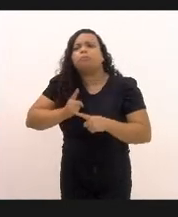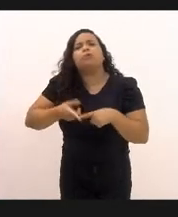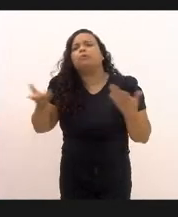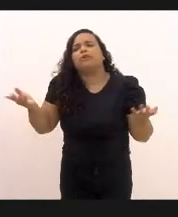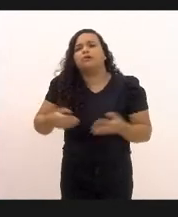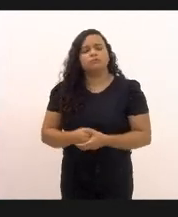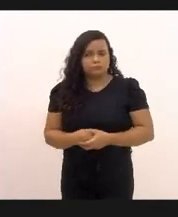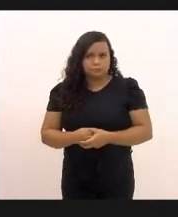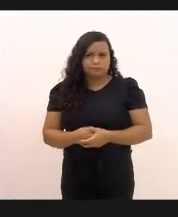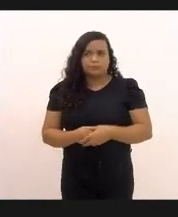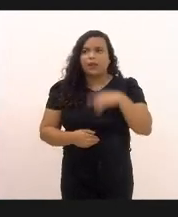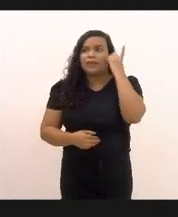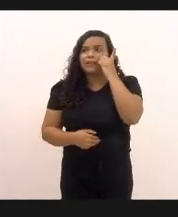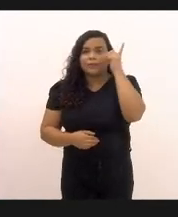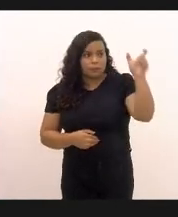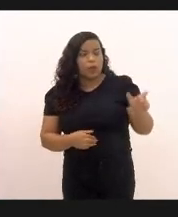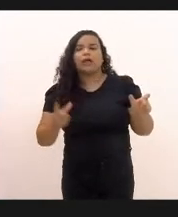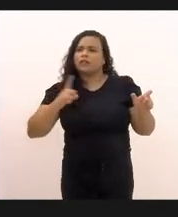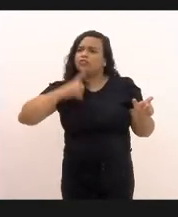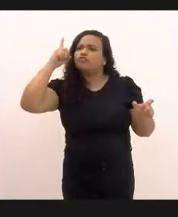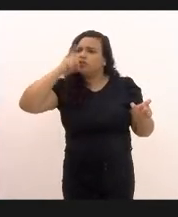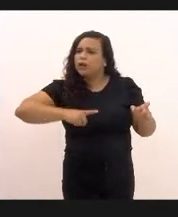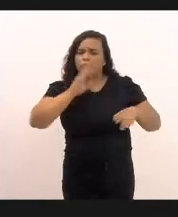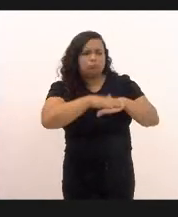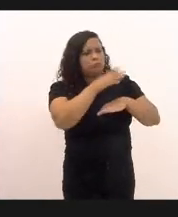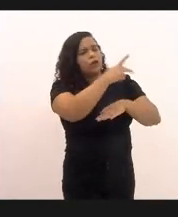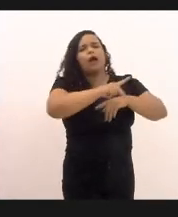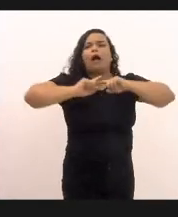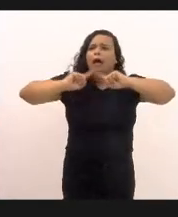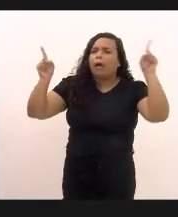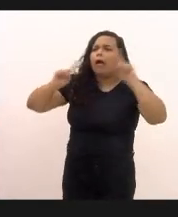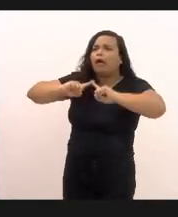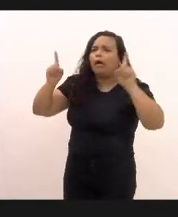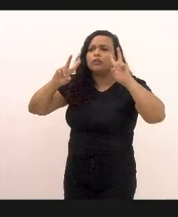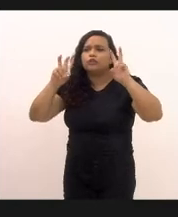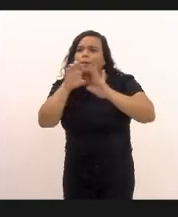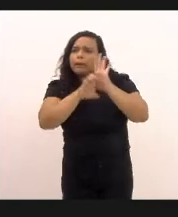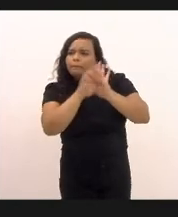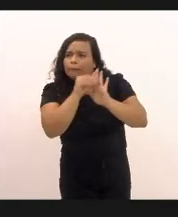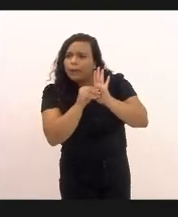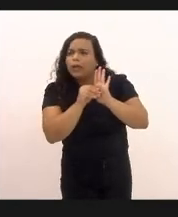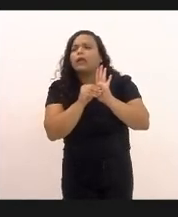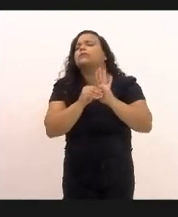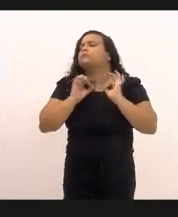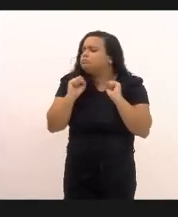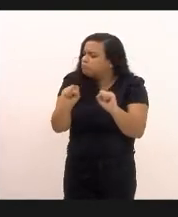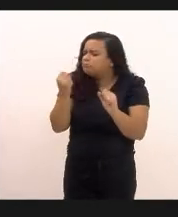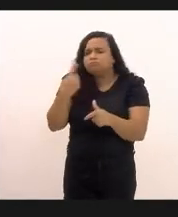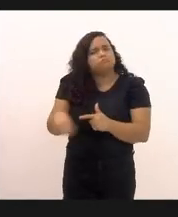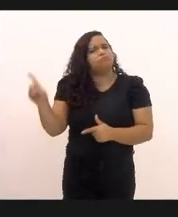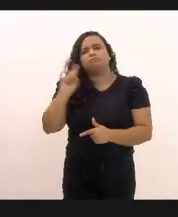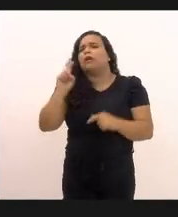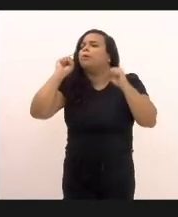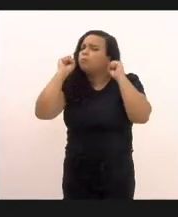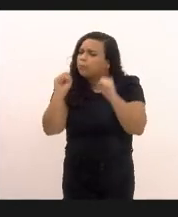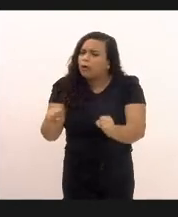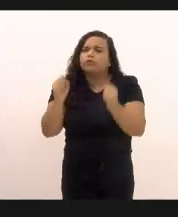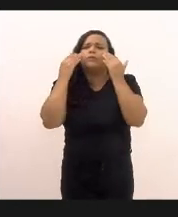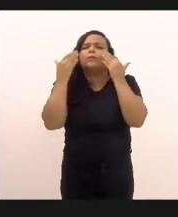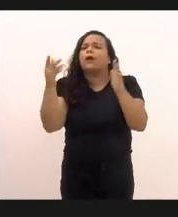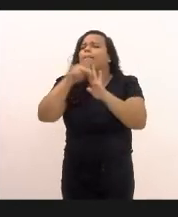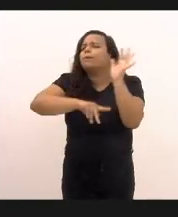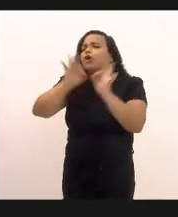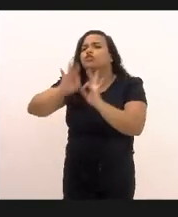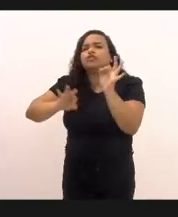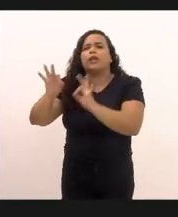O deputado tem todo o direito de vir reclamar a respeito das emendas. Até pode apresentar projeto de resolução e eu não